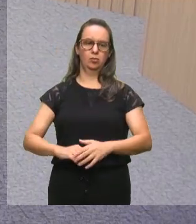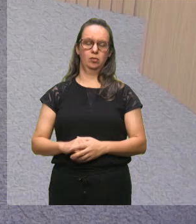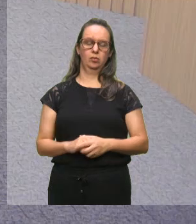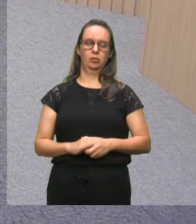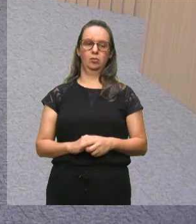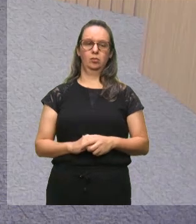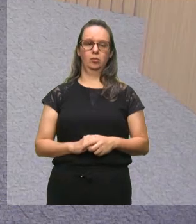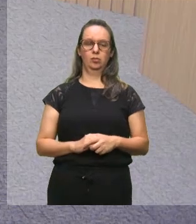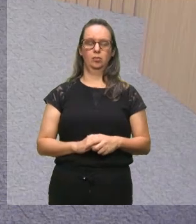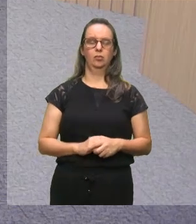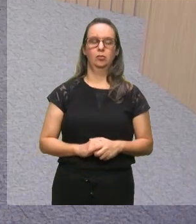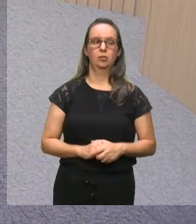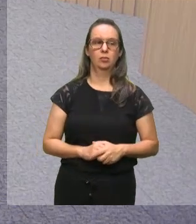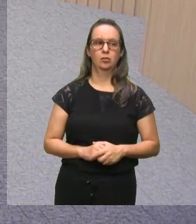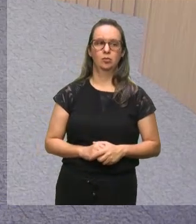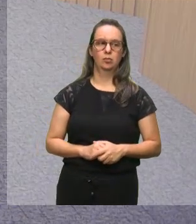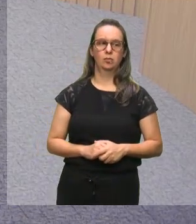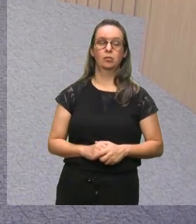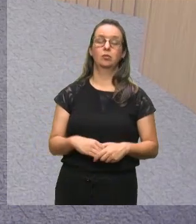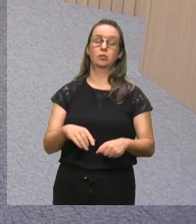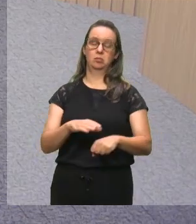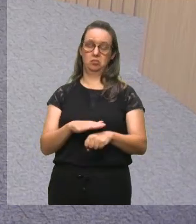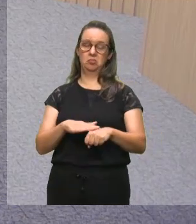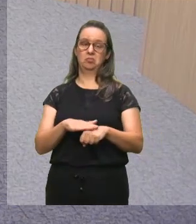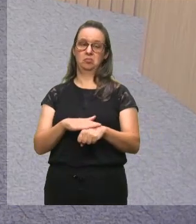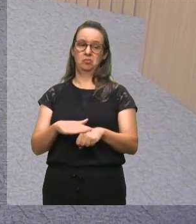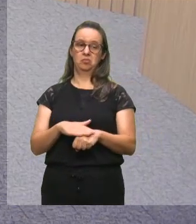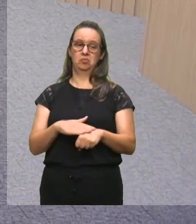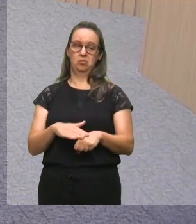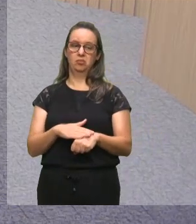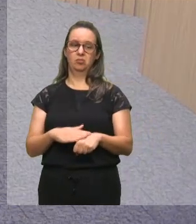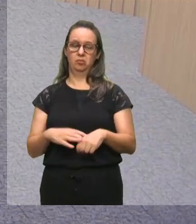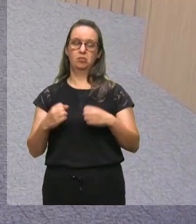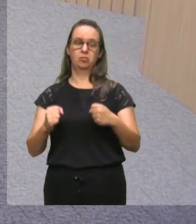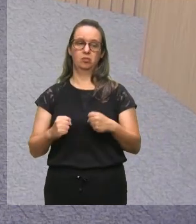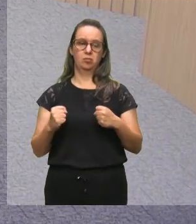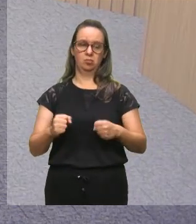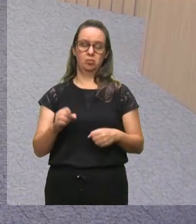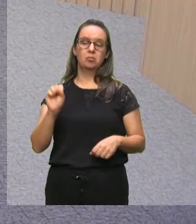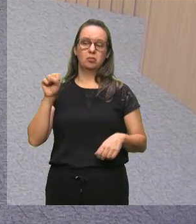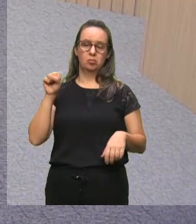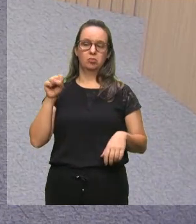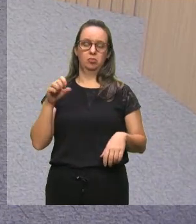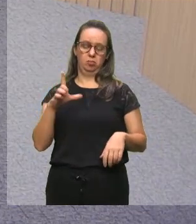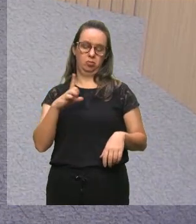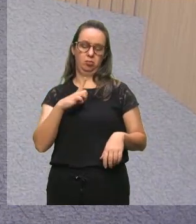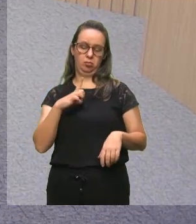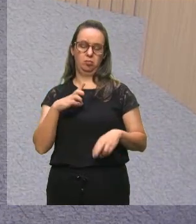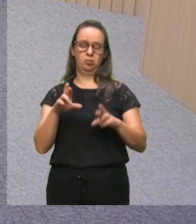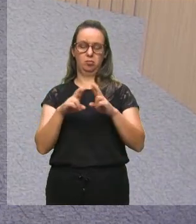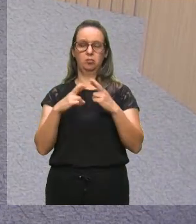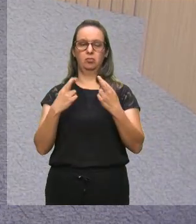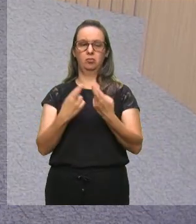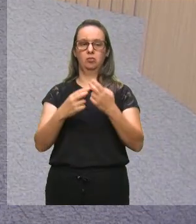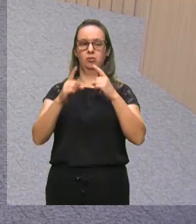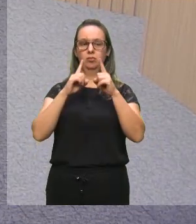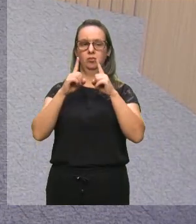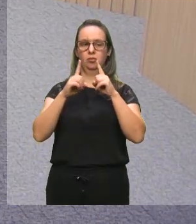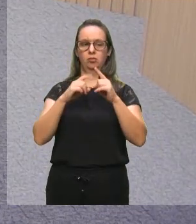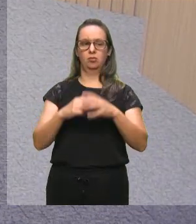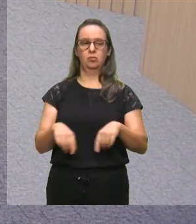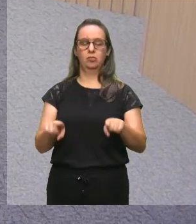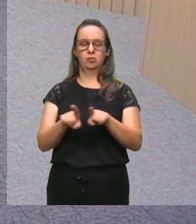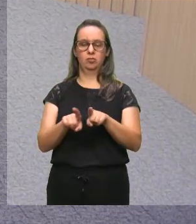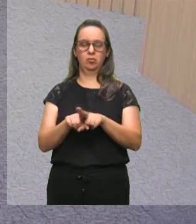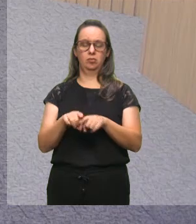E, no momento, nós conversamos que o Conselho poderia fazer uma reunião para discutir o orçamento, assim como a saúde